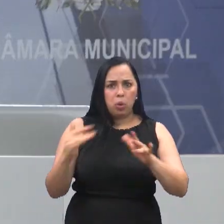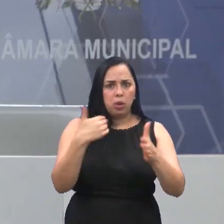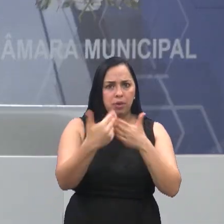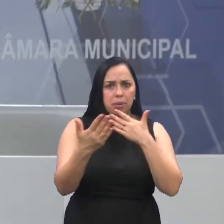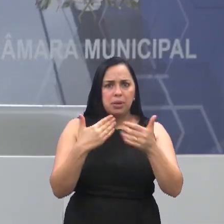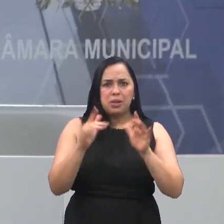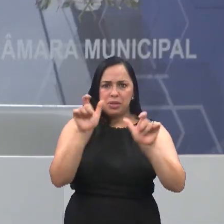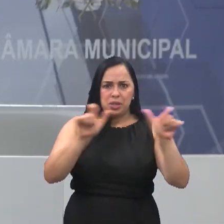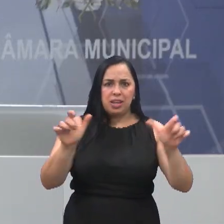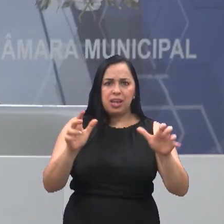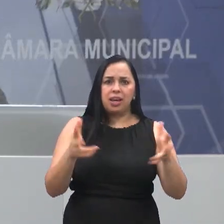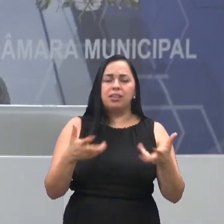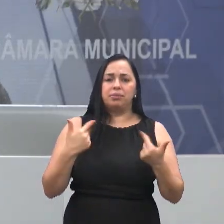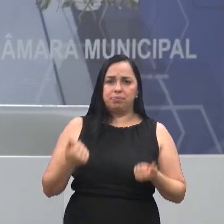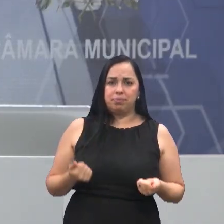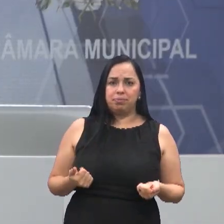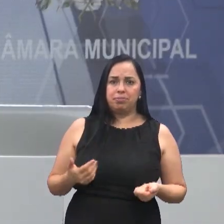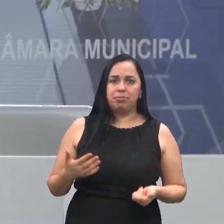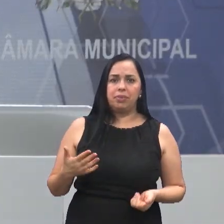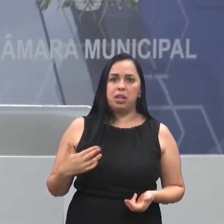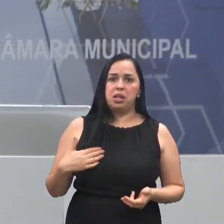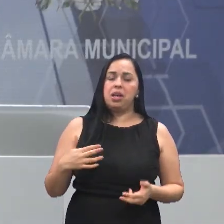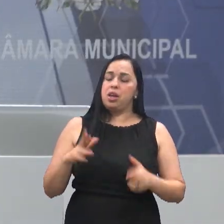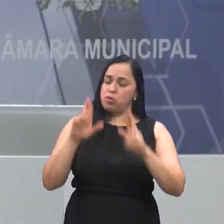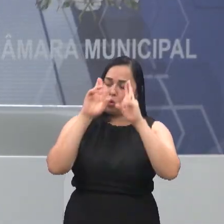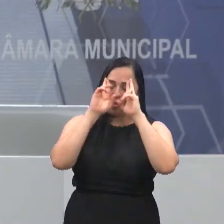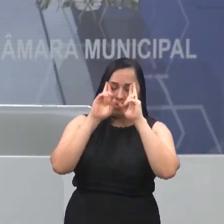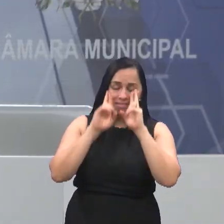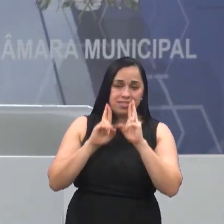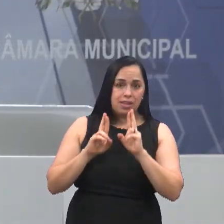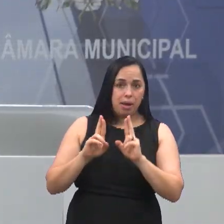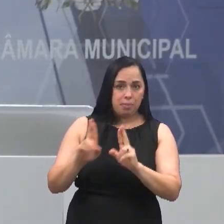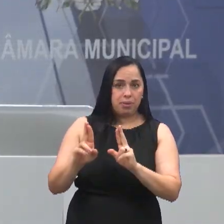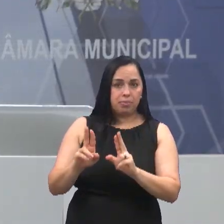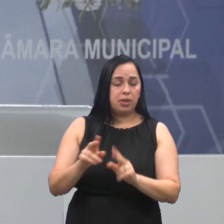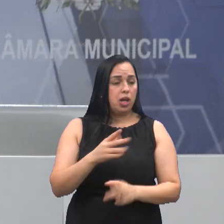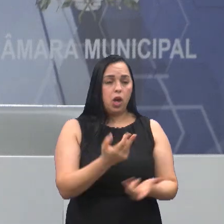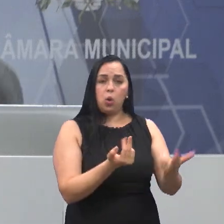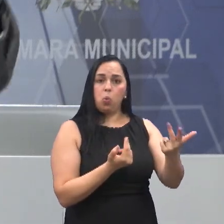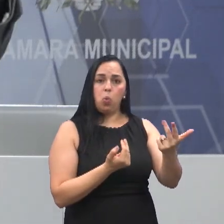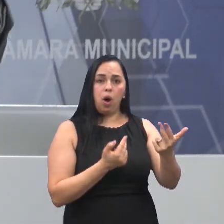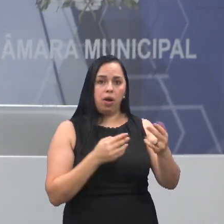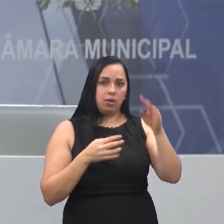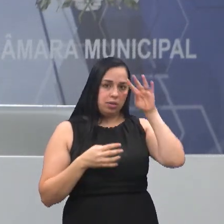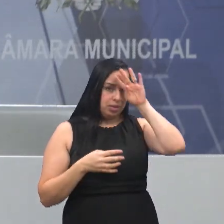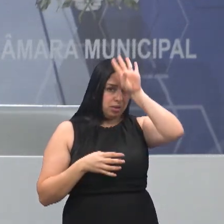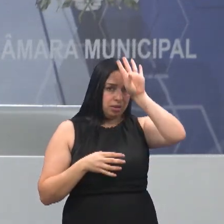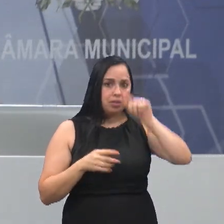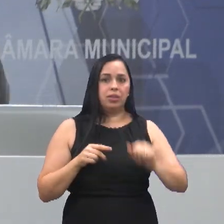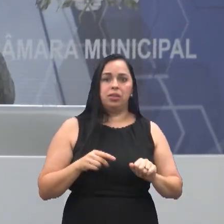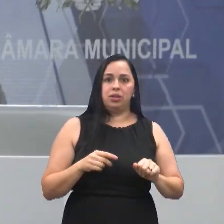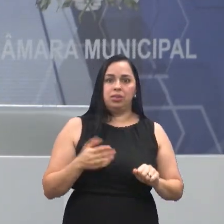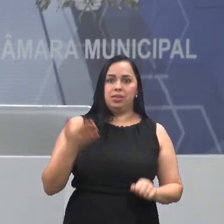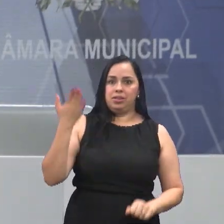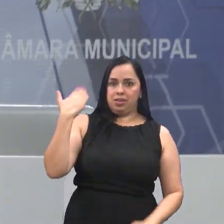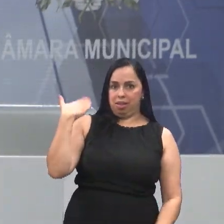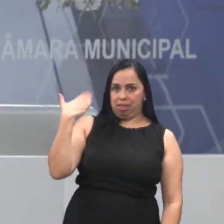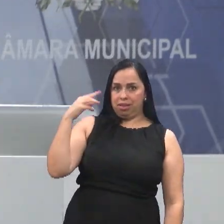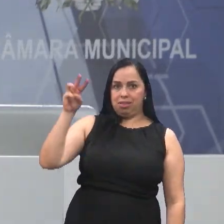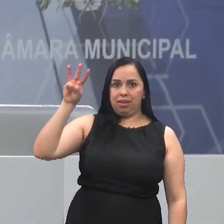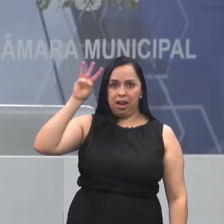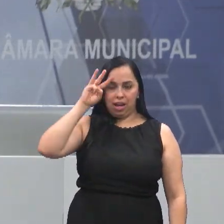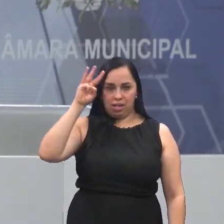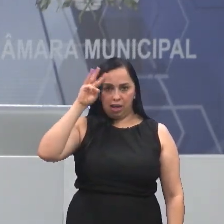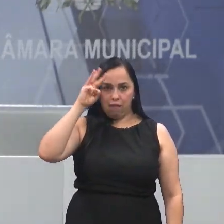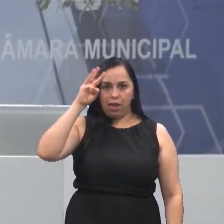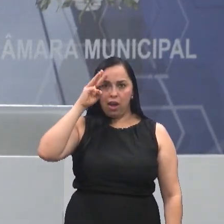aqui. Sou absolutamente respeitoso, como fui com o vereador Sena. Tivemos um embate em plenário, eu tomei a liberdade no